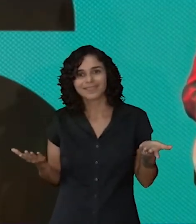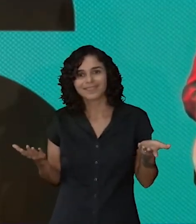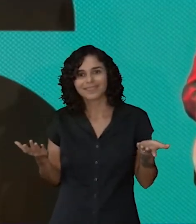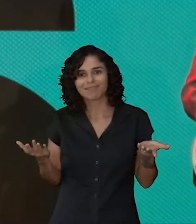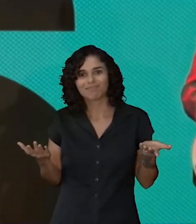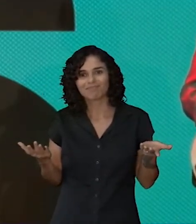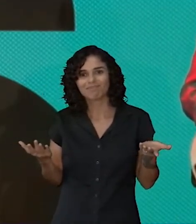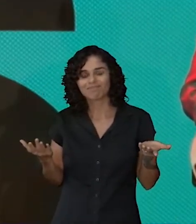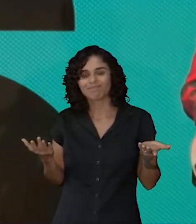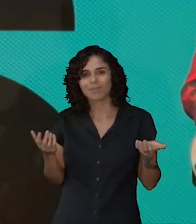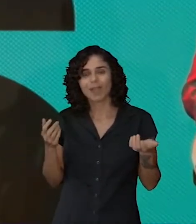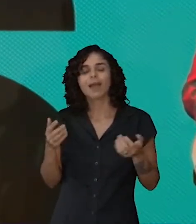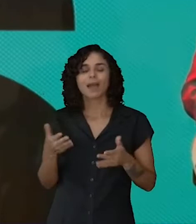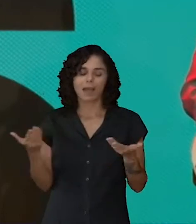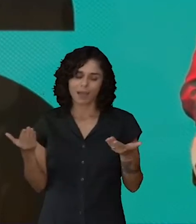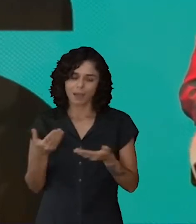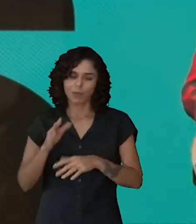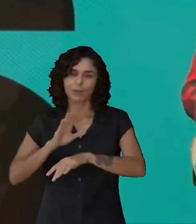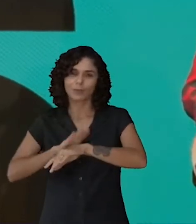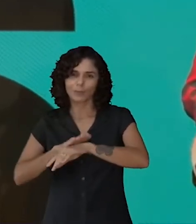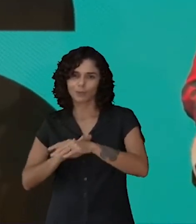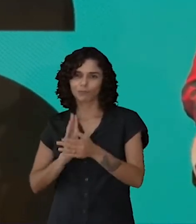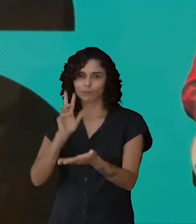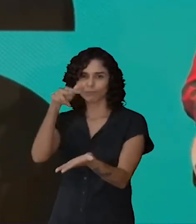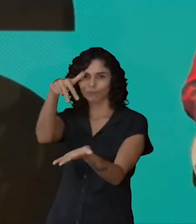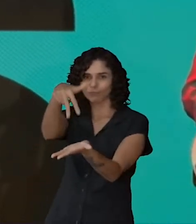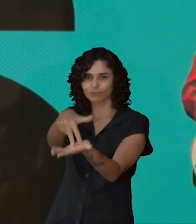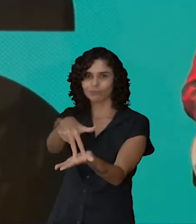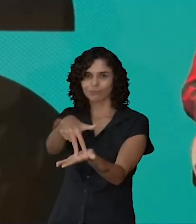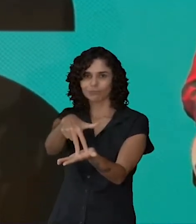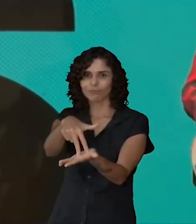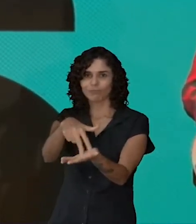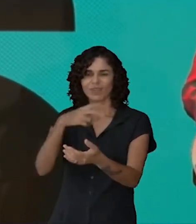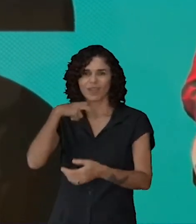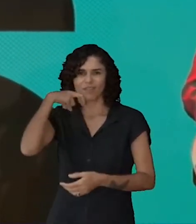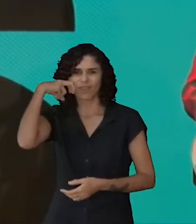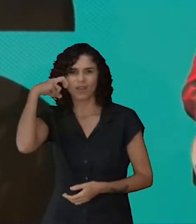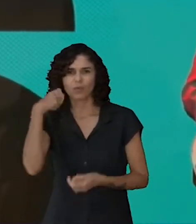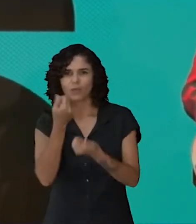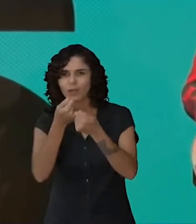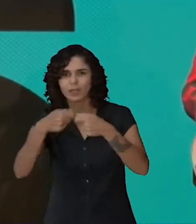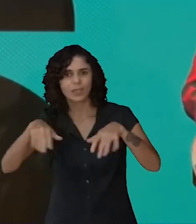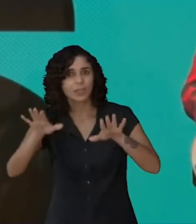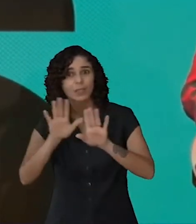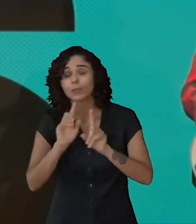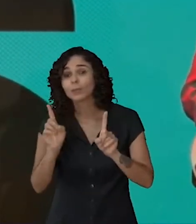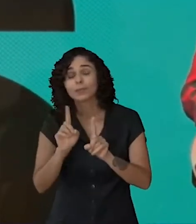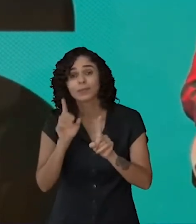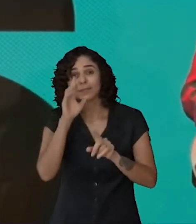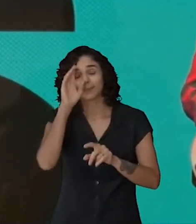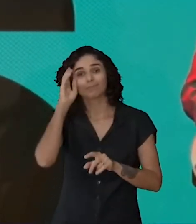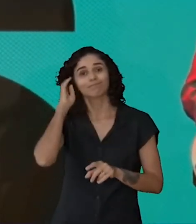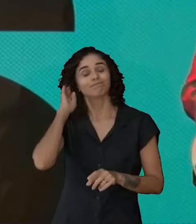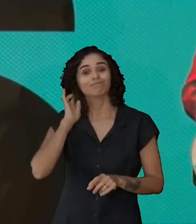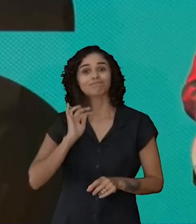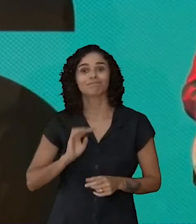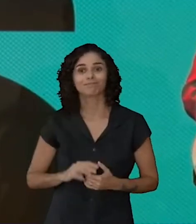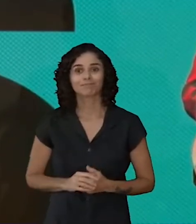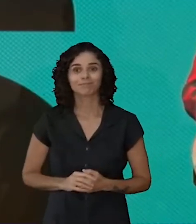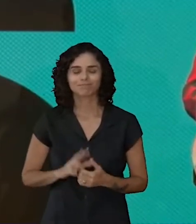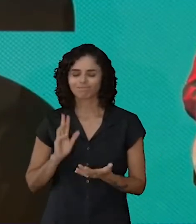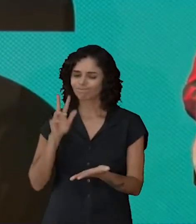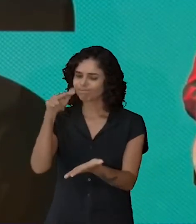Sai do seu lugar e vem para cá. Em vez de ficar com vergonha, vem para cá, porque está mais do que na hora de você ter.